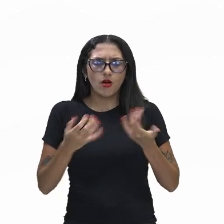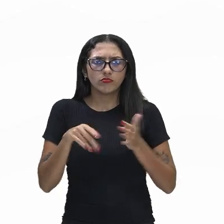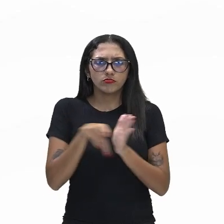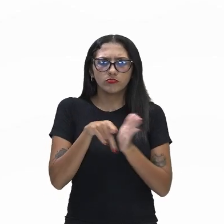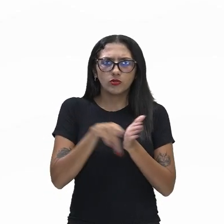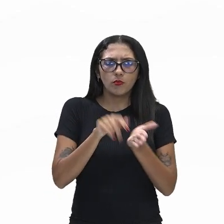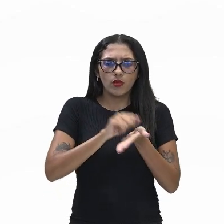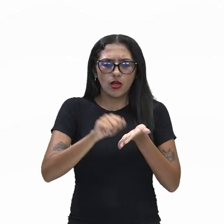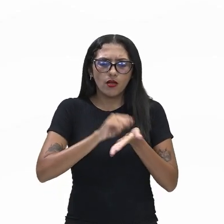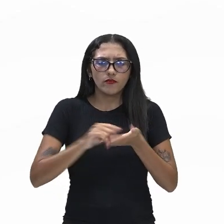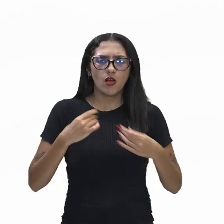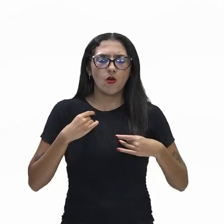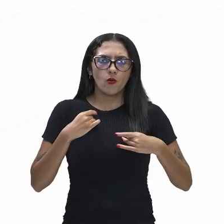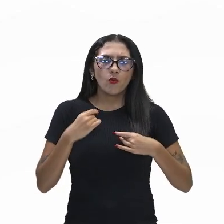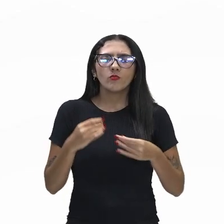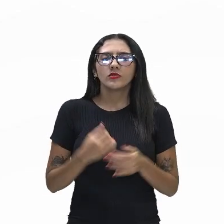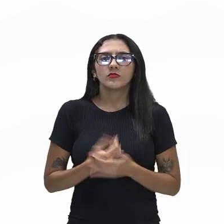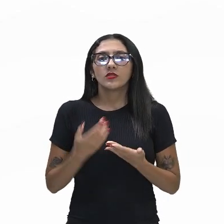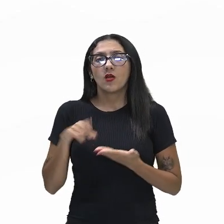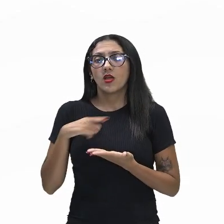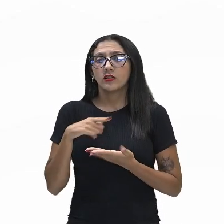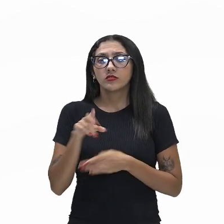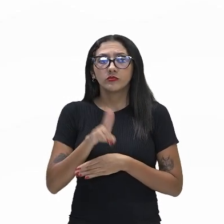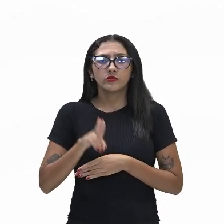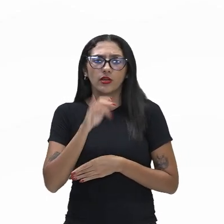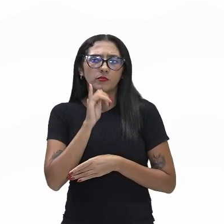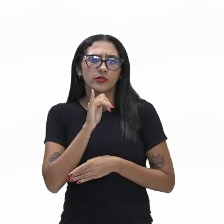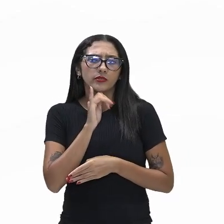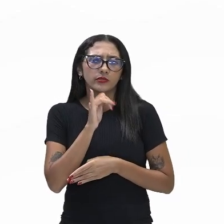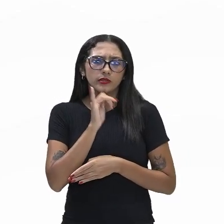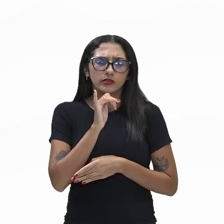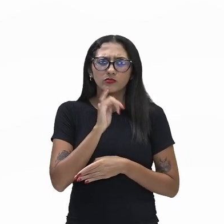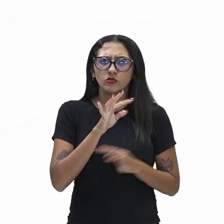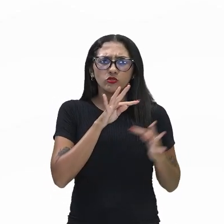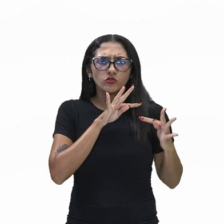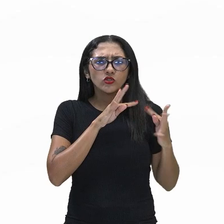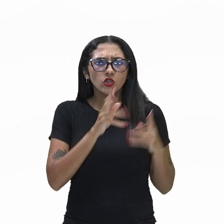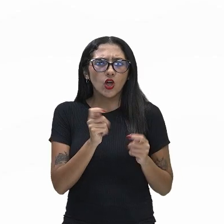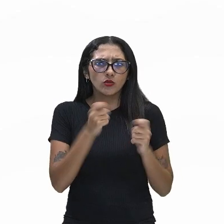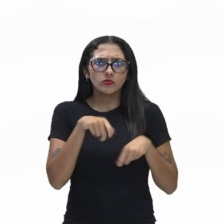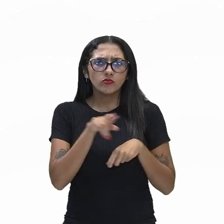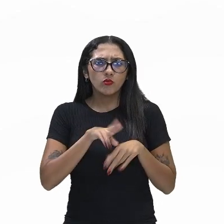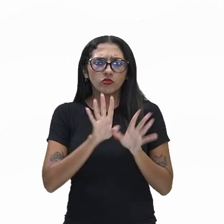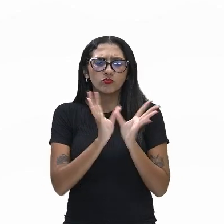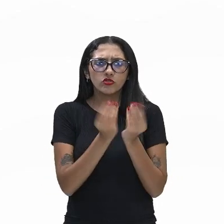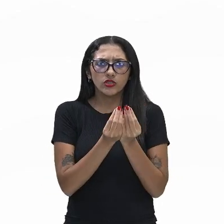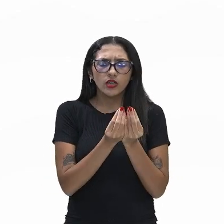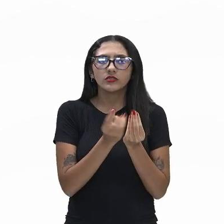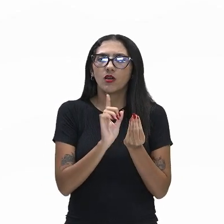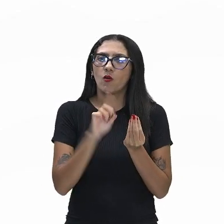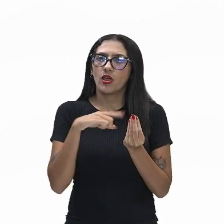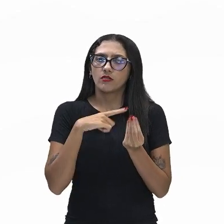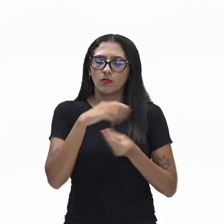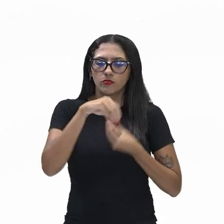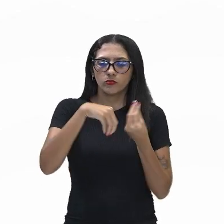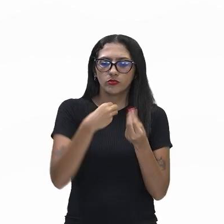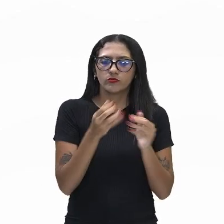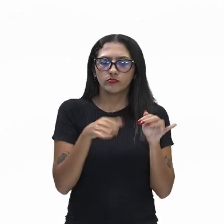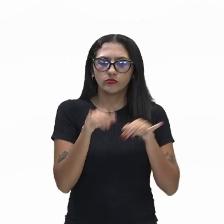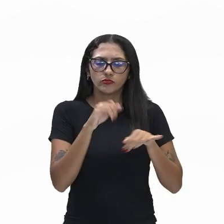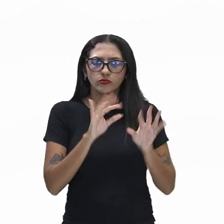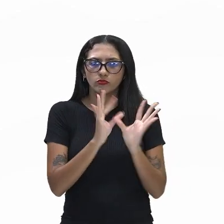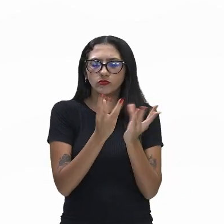roupas, ele não é usado no seu rendimento total. Então, eles são produtos químicos de uso,